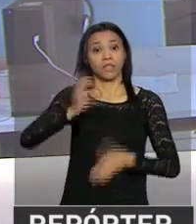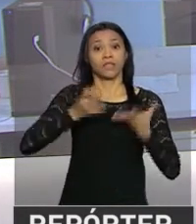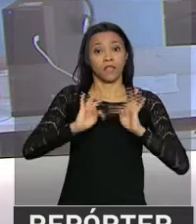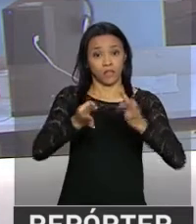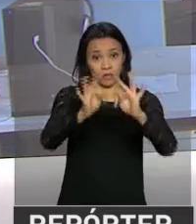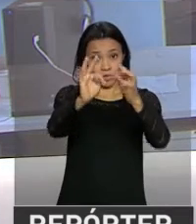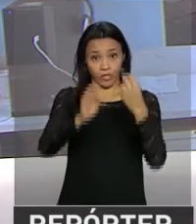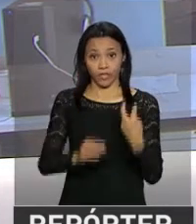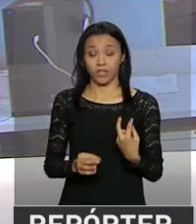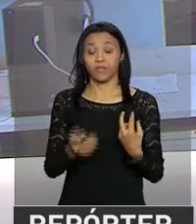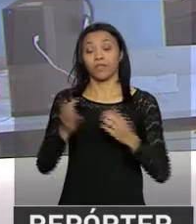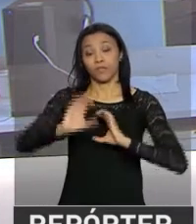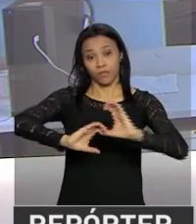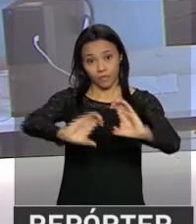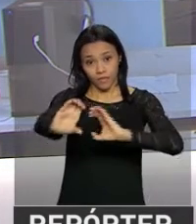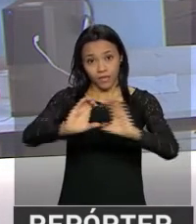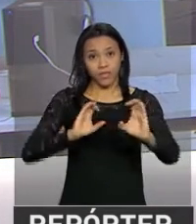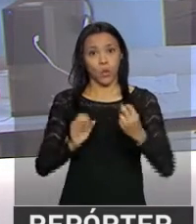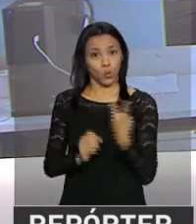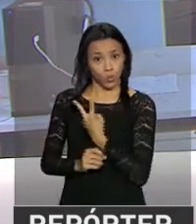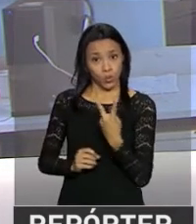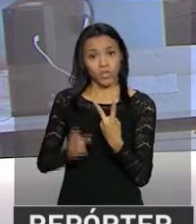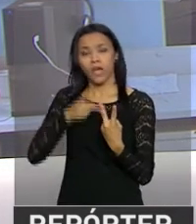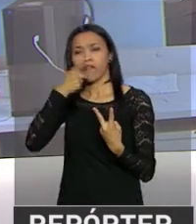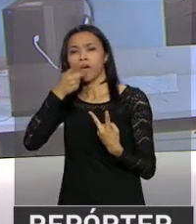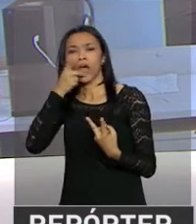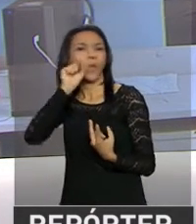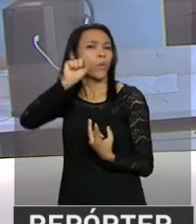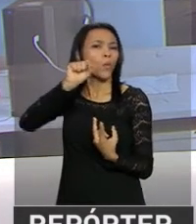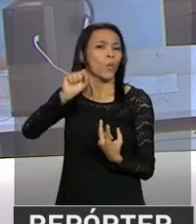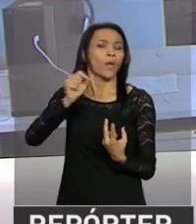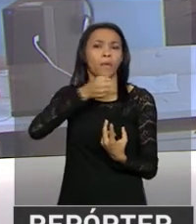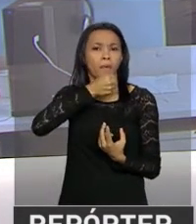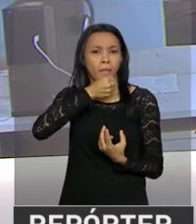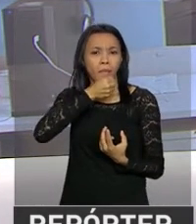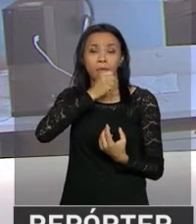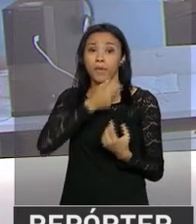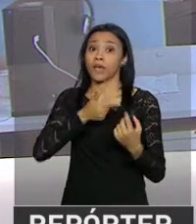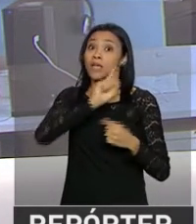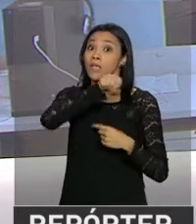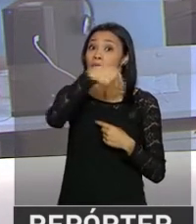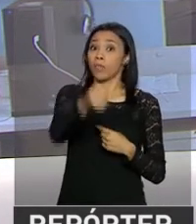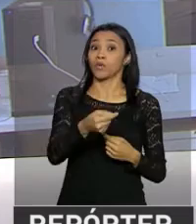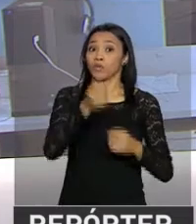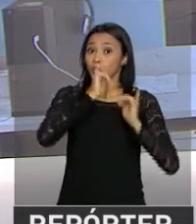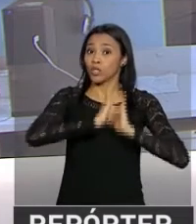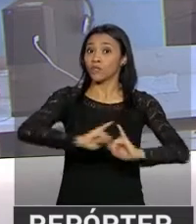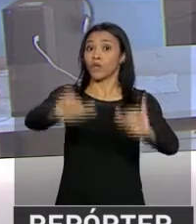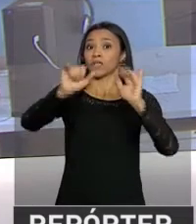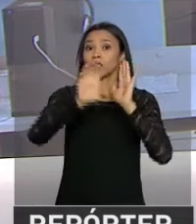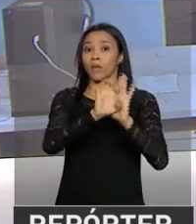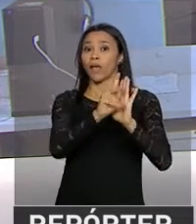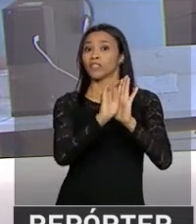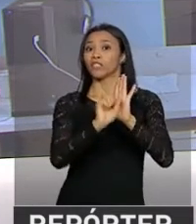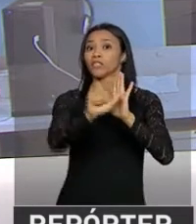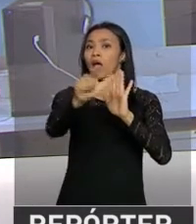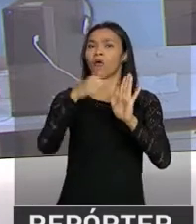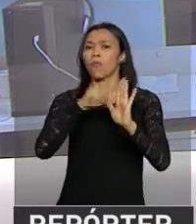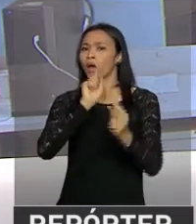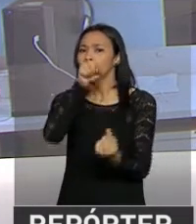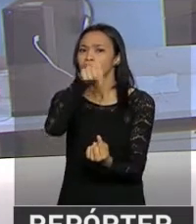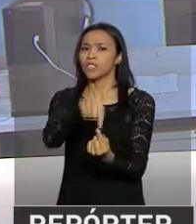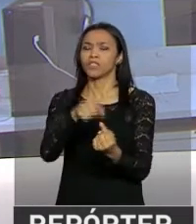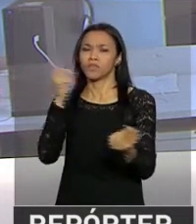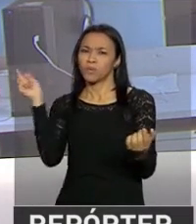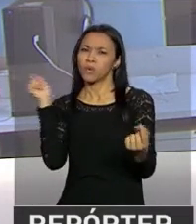Tecnologia, Inovação e Comunicações. Eles conversaram com a imprensa após o lançamento da chamada pública para prevenção e